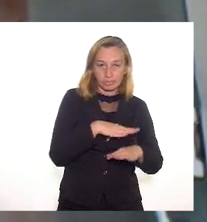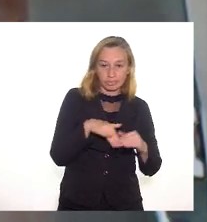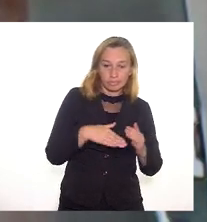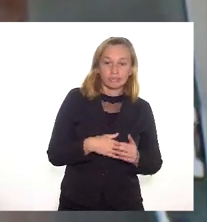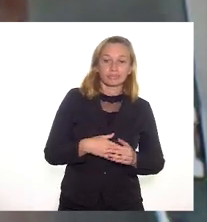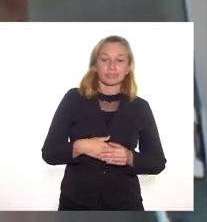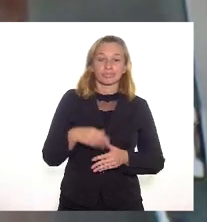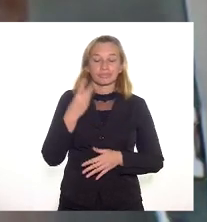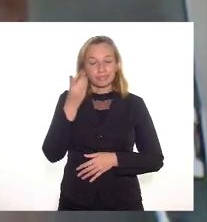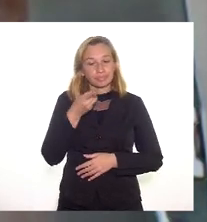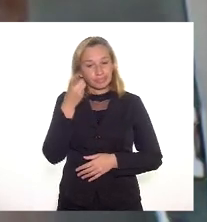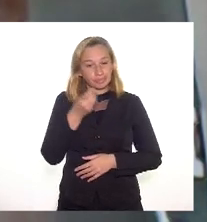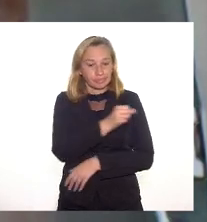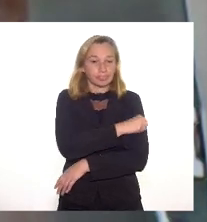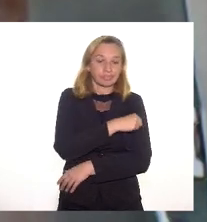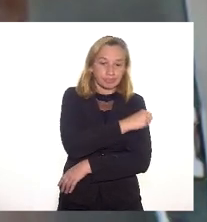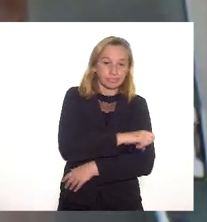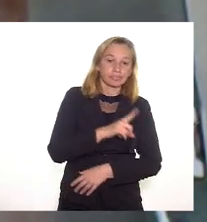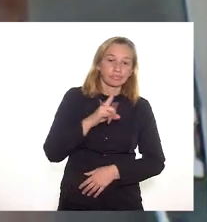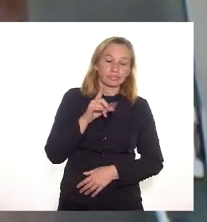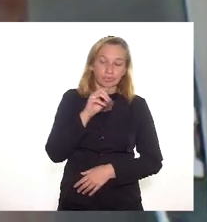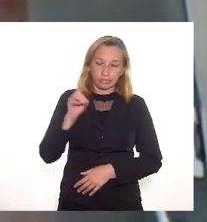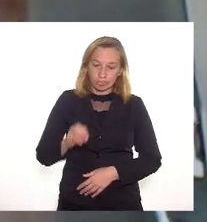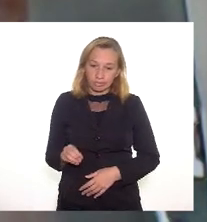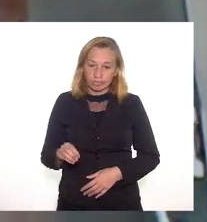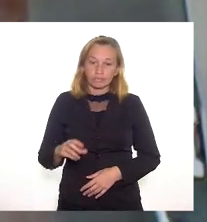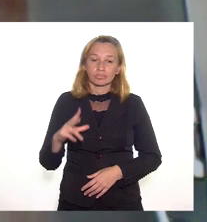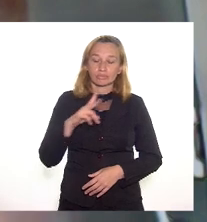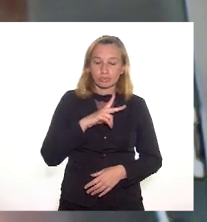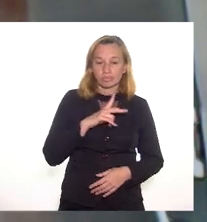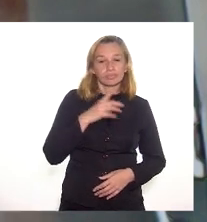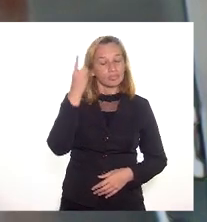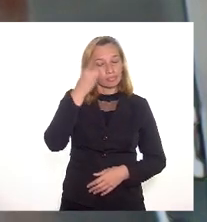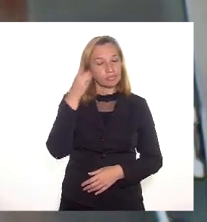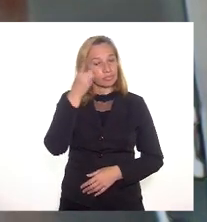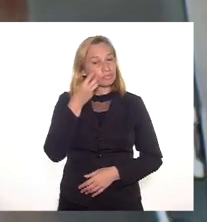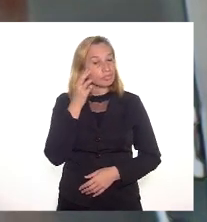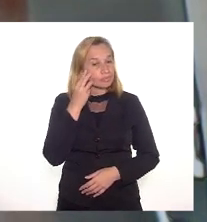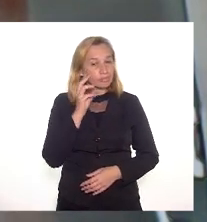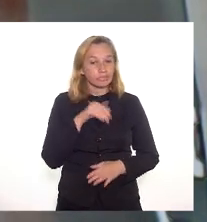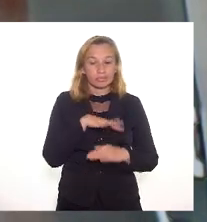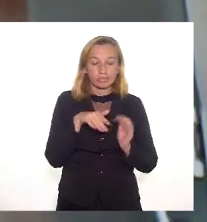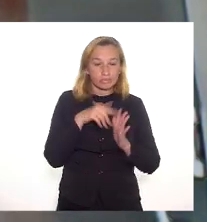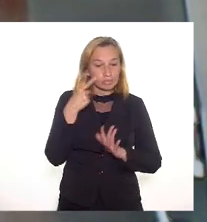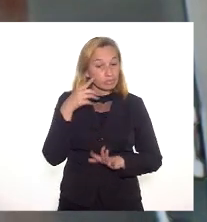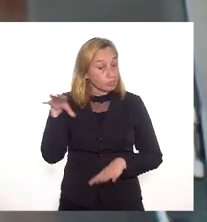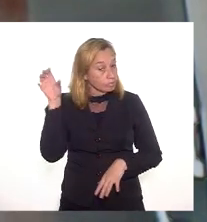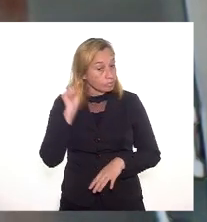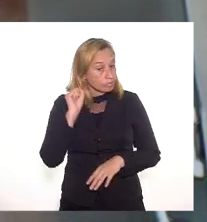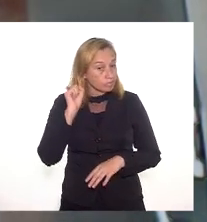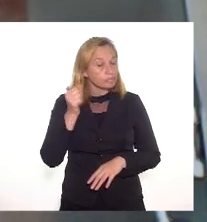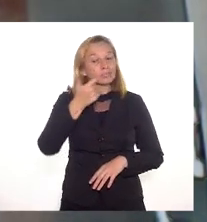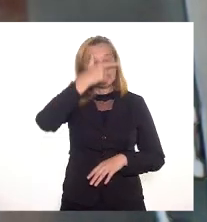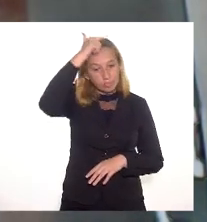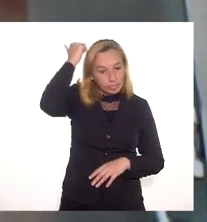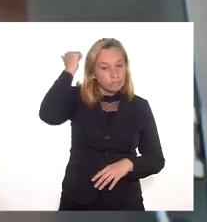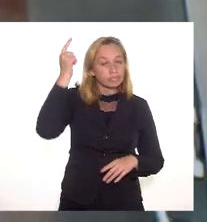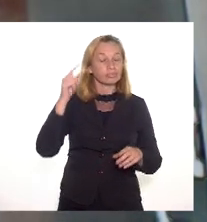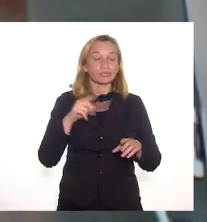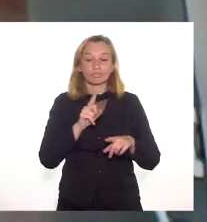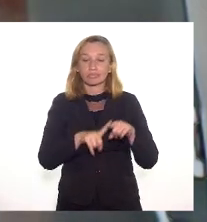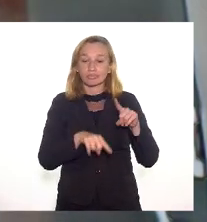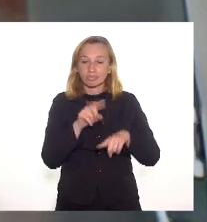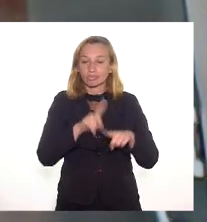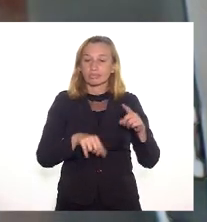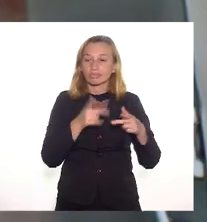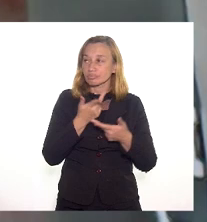Deputada Rejane está ouvindo, Dionísio Lins, o próprio deputado Valdeck, todos estão ouvindo, o Luiz Paulo está ouvindo. Temos vários equipamentos